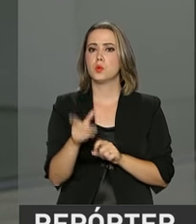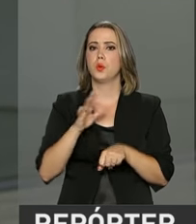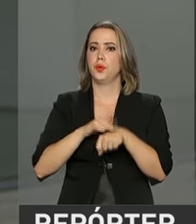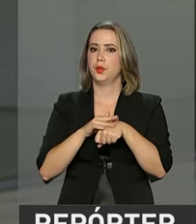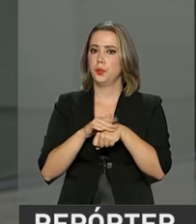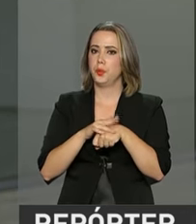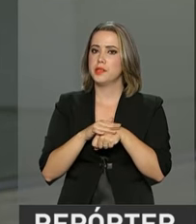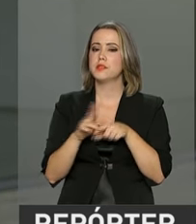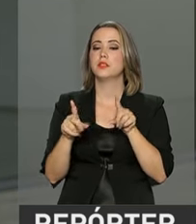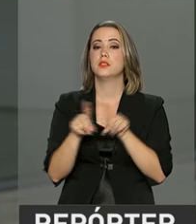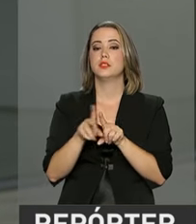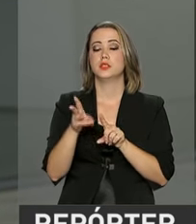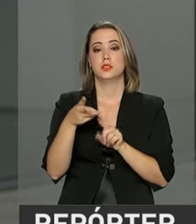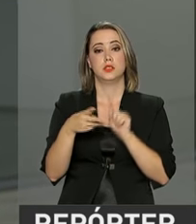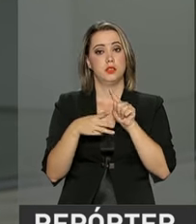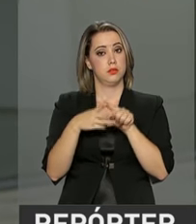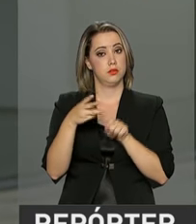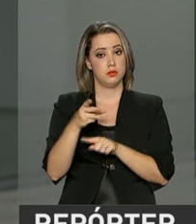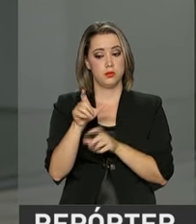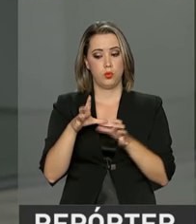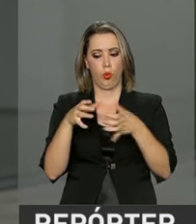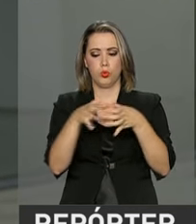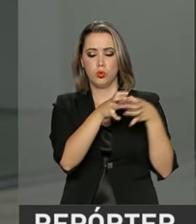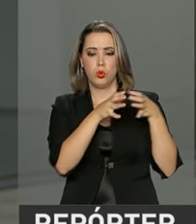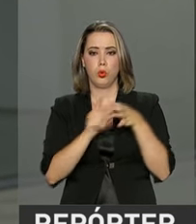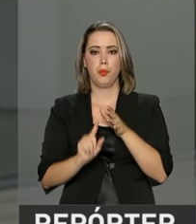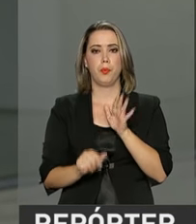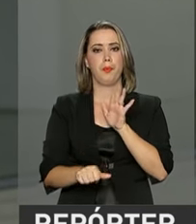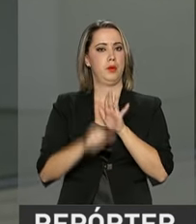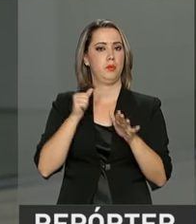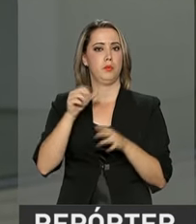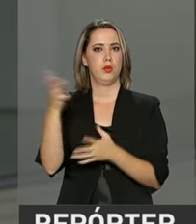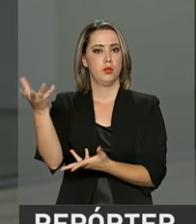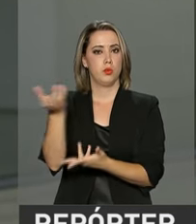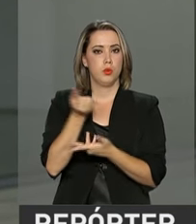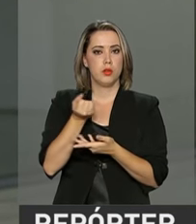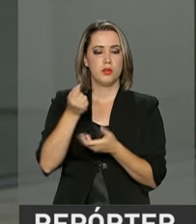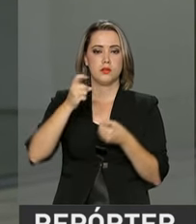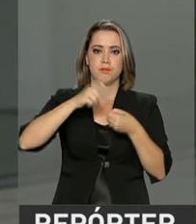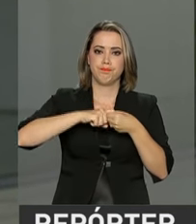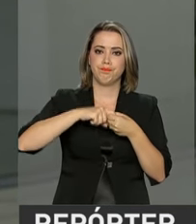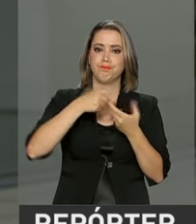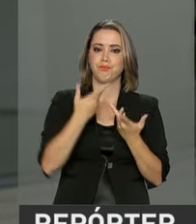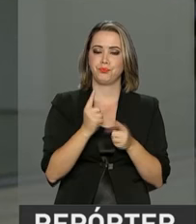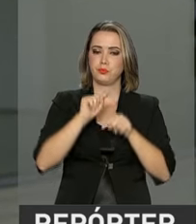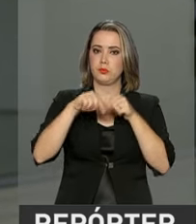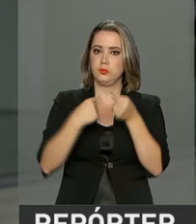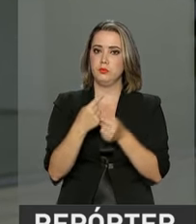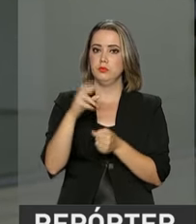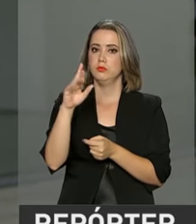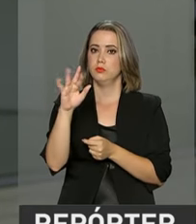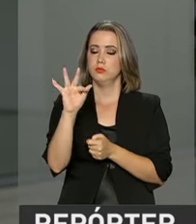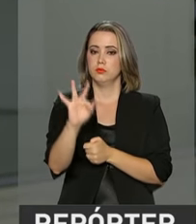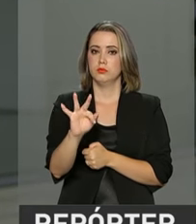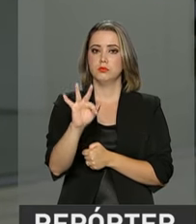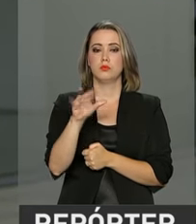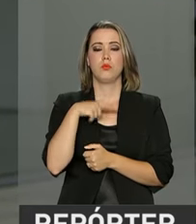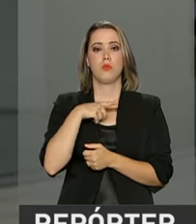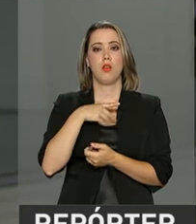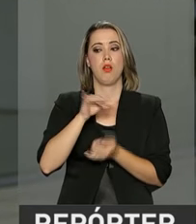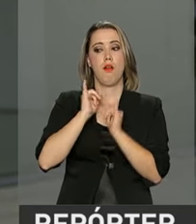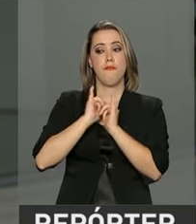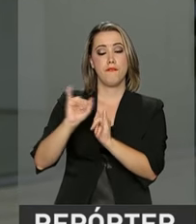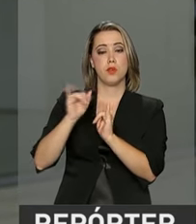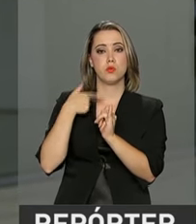grave após seis pessoas serem contempladas na fila de restituições a receita federal vai atender vai respeitar a ordem de